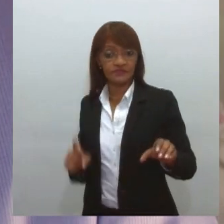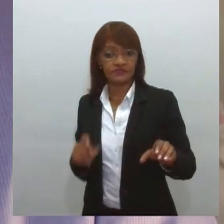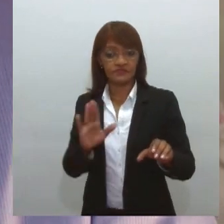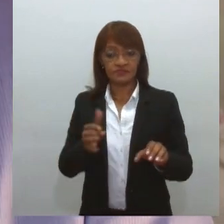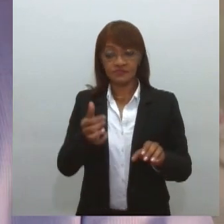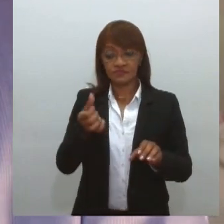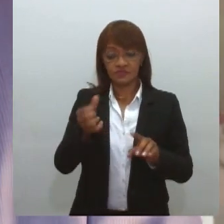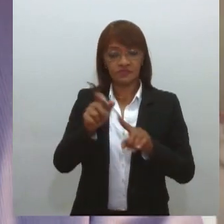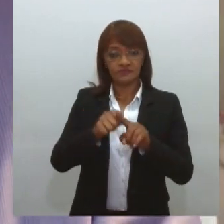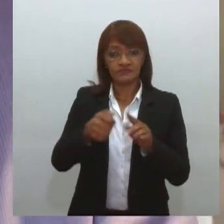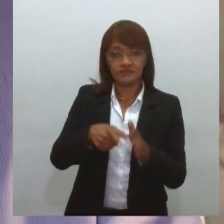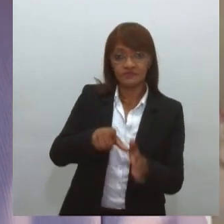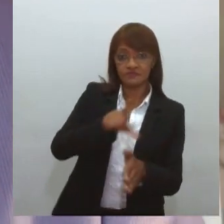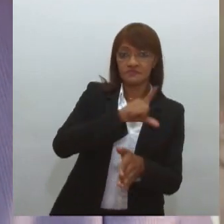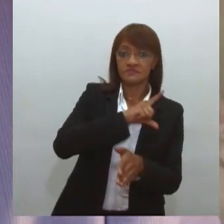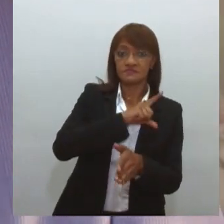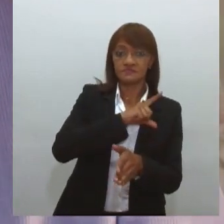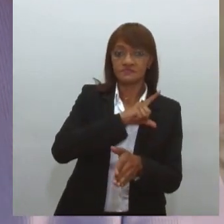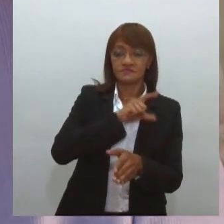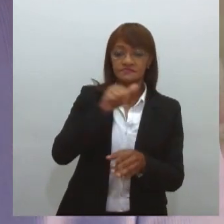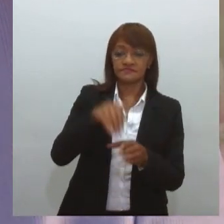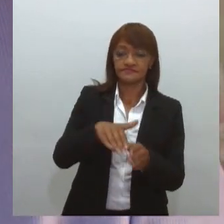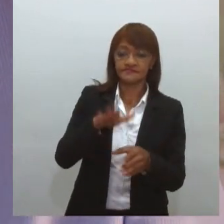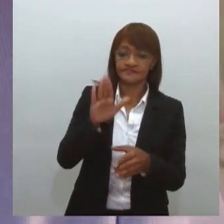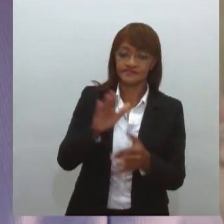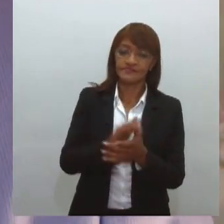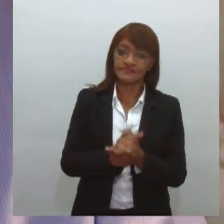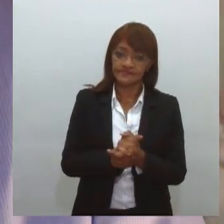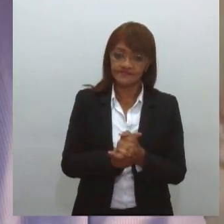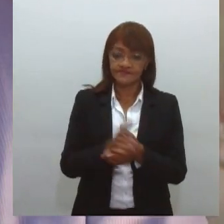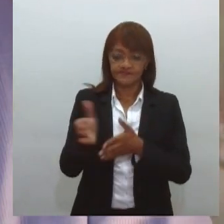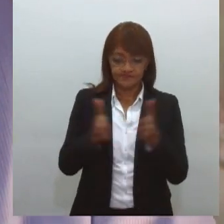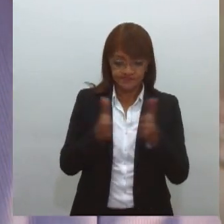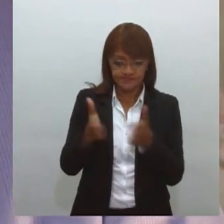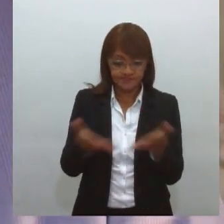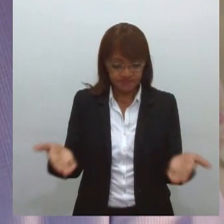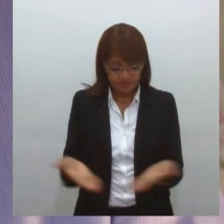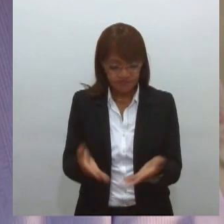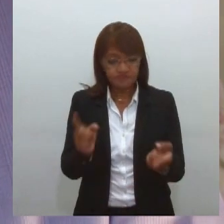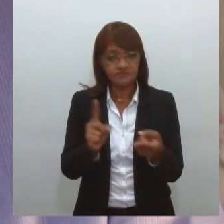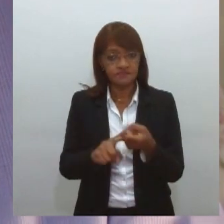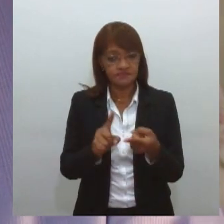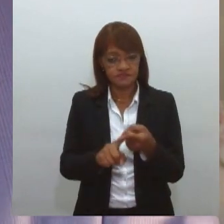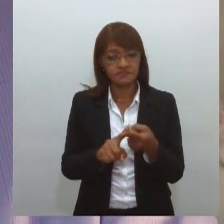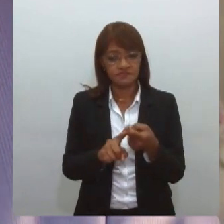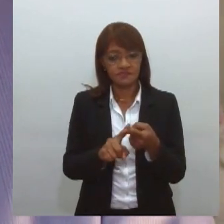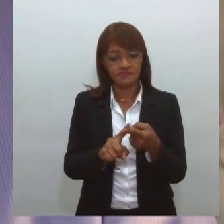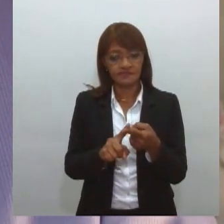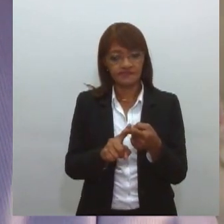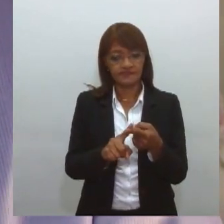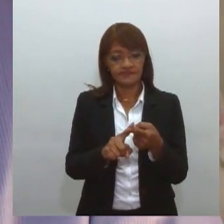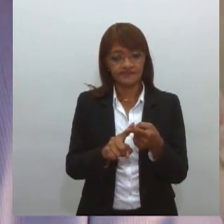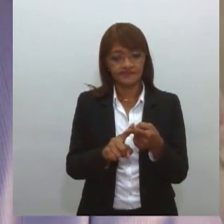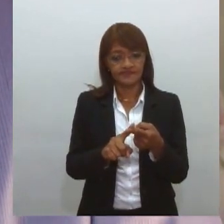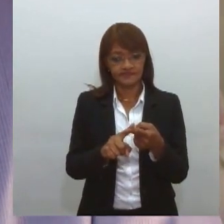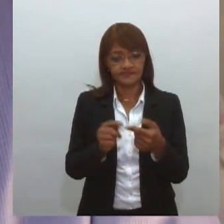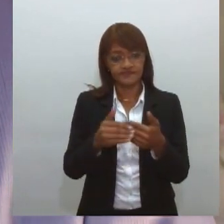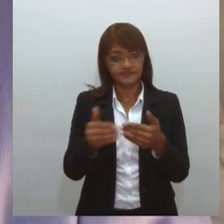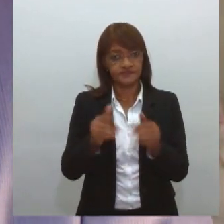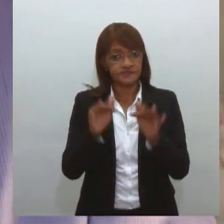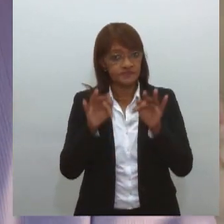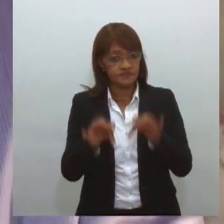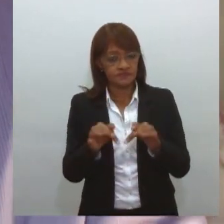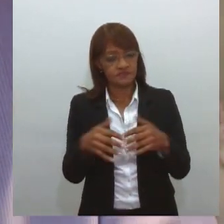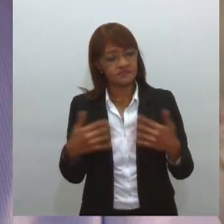da data da eleição. Então, nós temos aí um prazo também agora, que já vai vencer. Então, é importante para essas